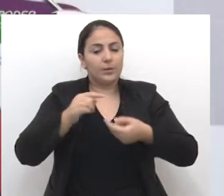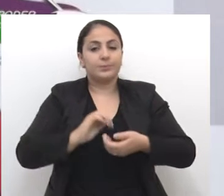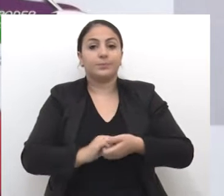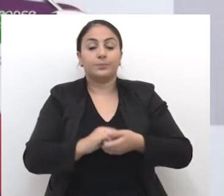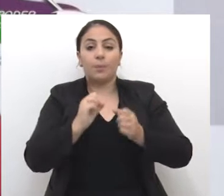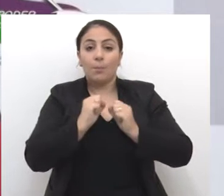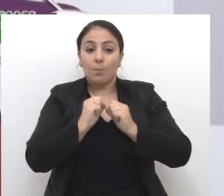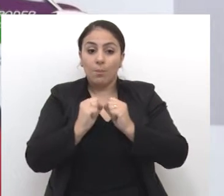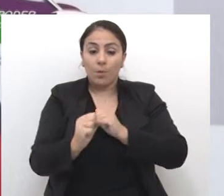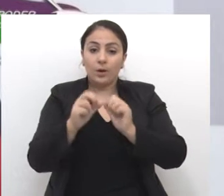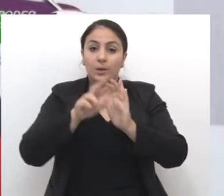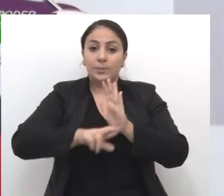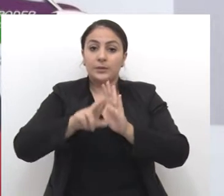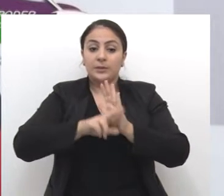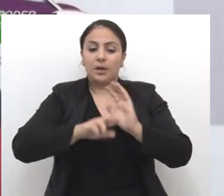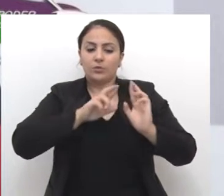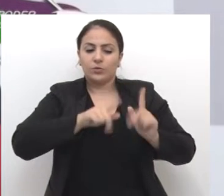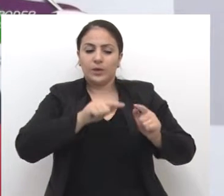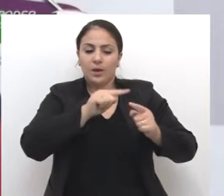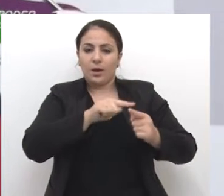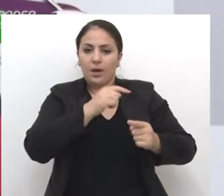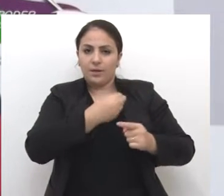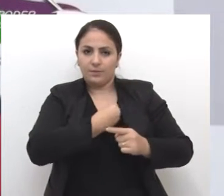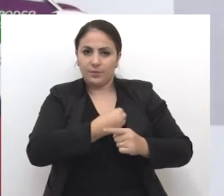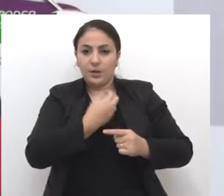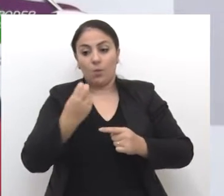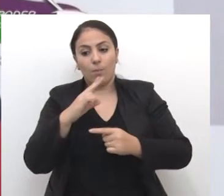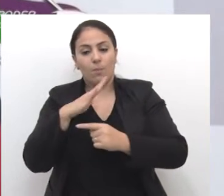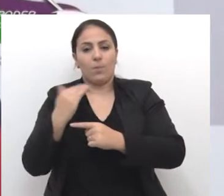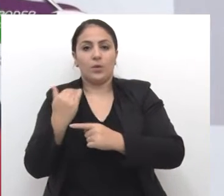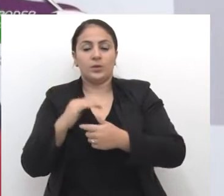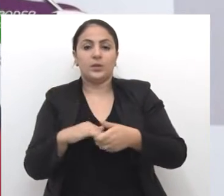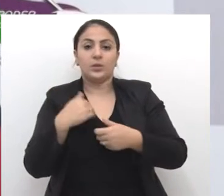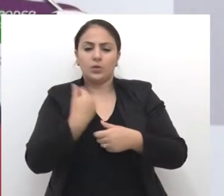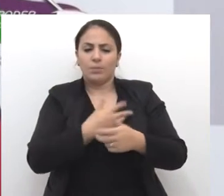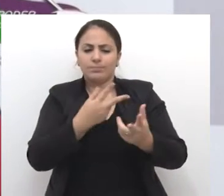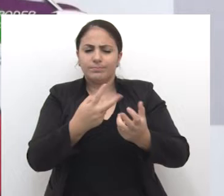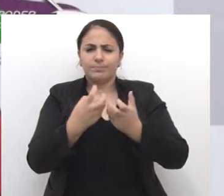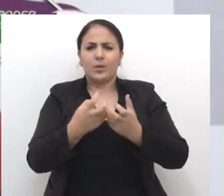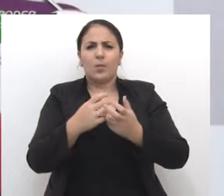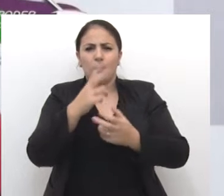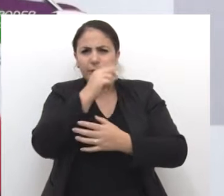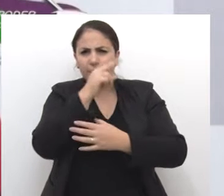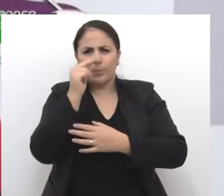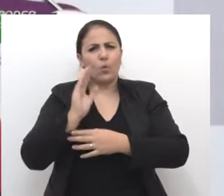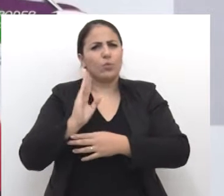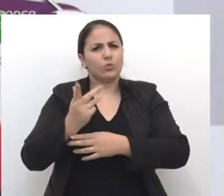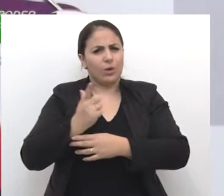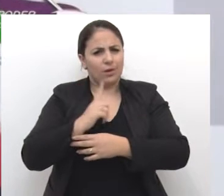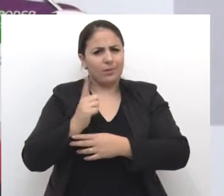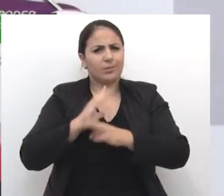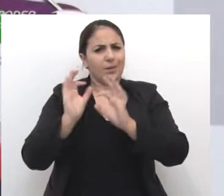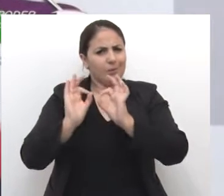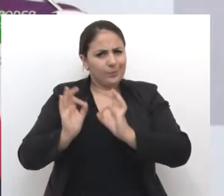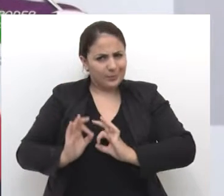representar a diferença entre a vida e a morte. Nós verificamos que existem alguns municípios que têm realmente já esses